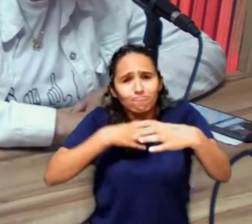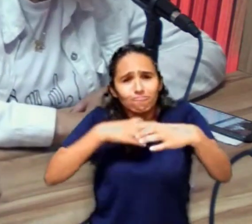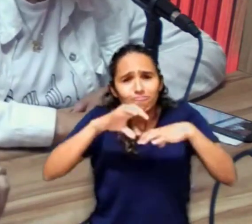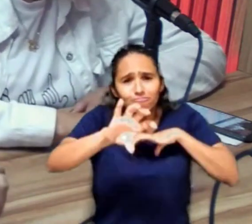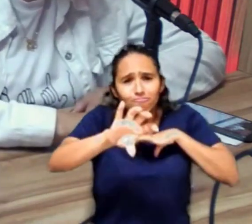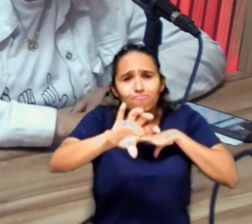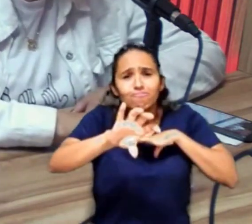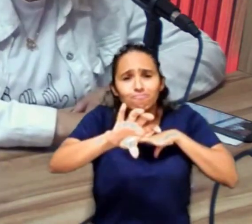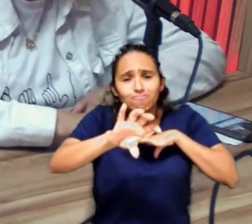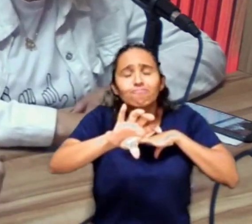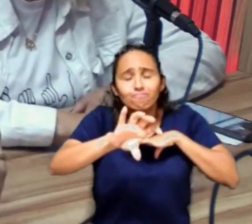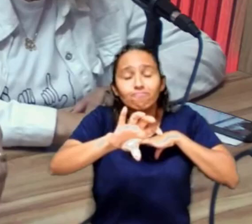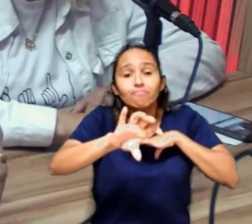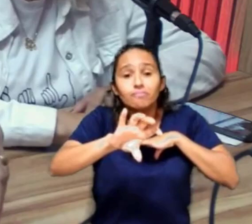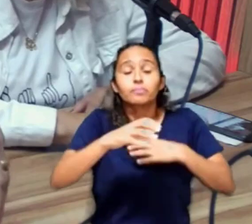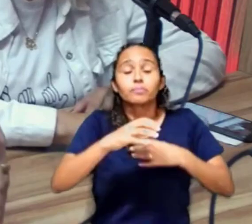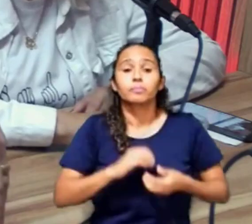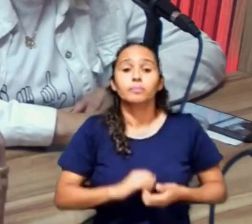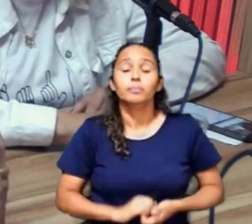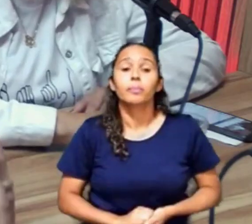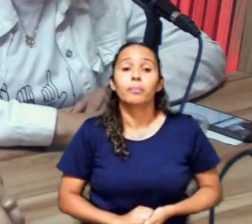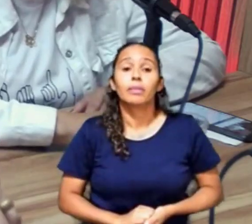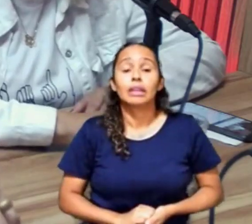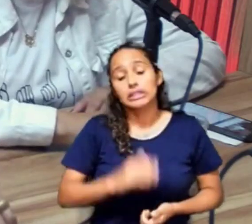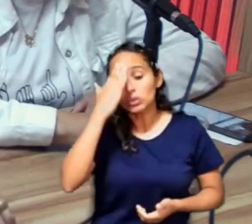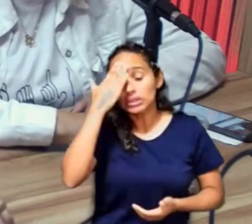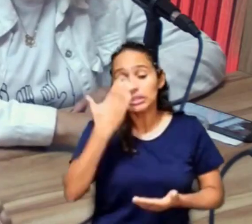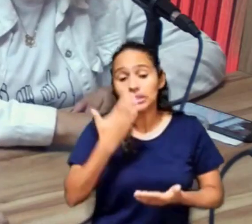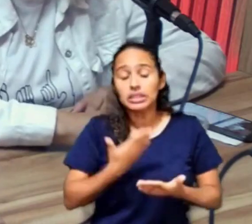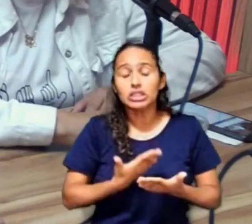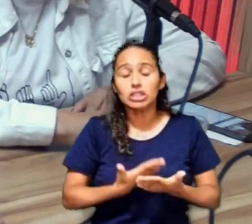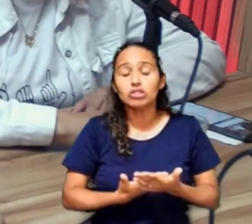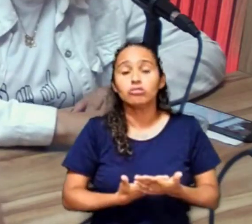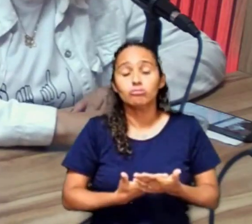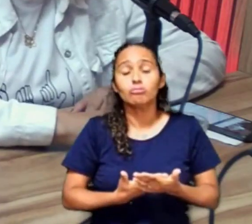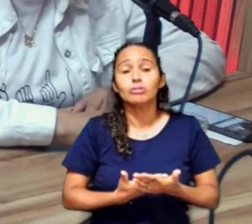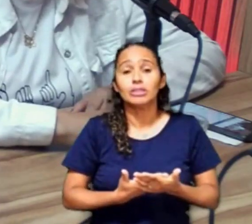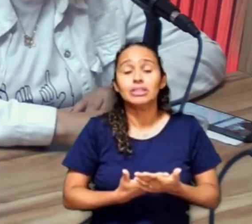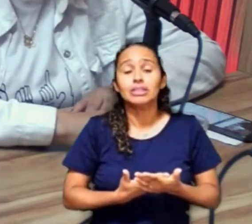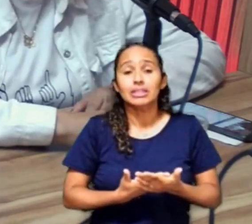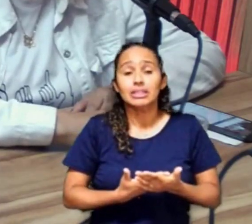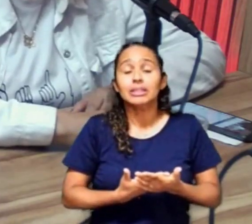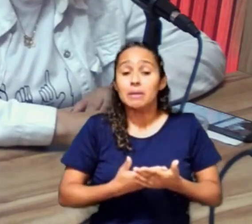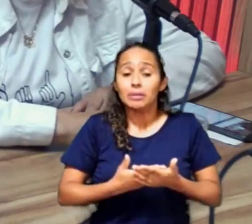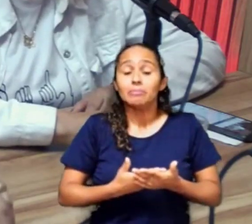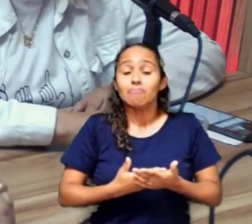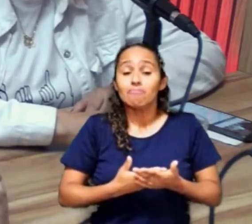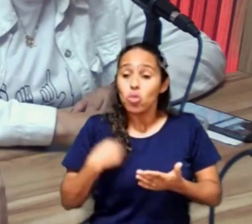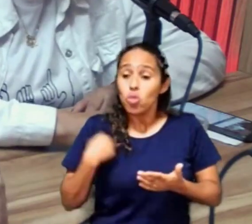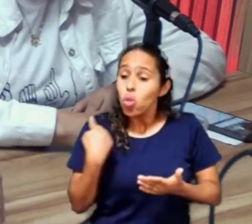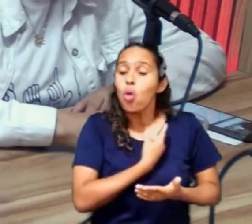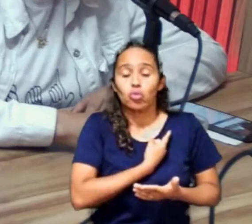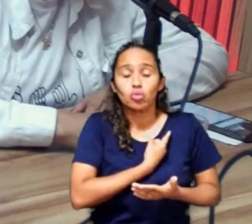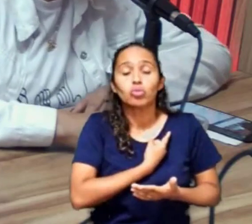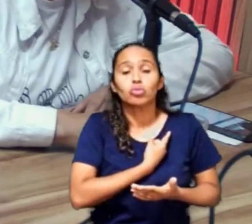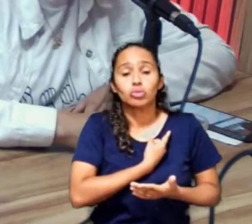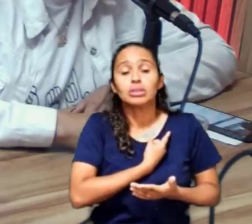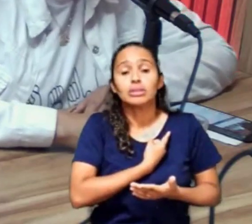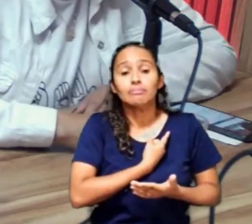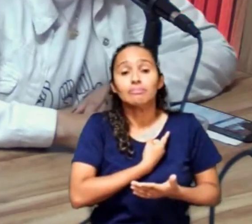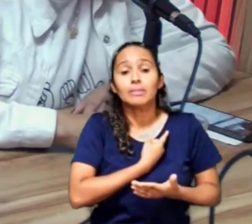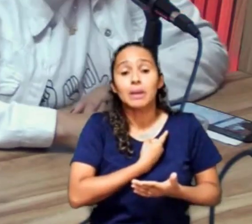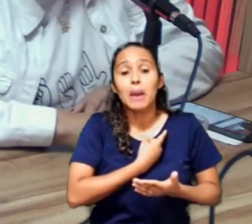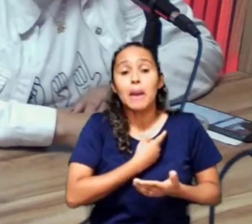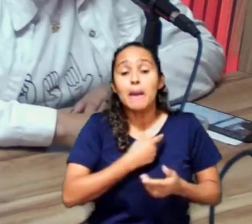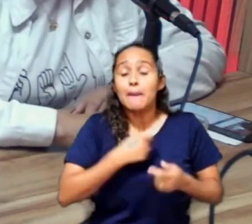Eu acredito que isso deveria fazer parte da formação de um adulto. A empatia, né,